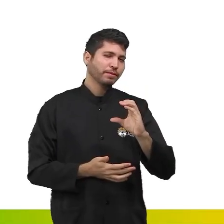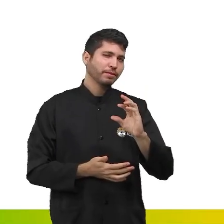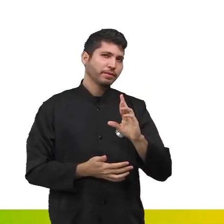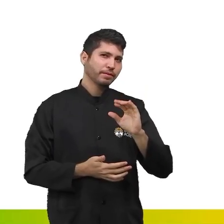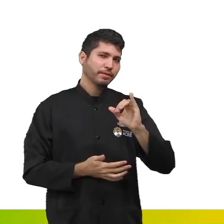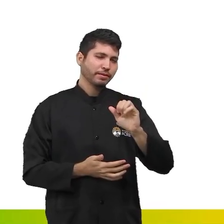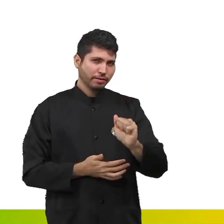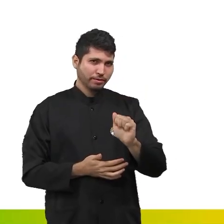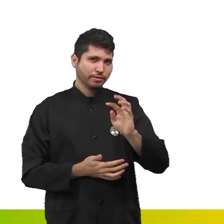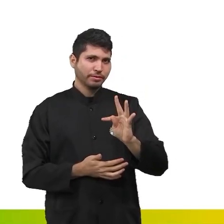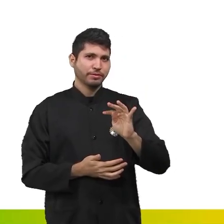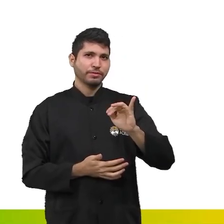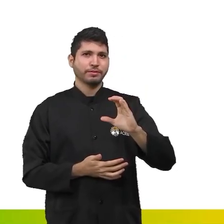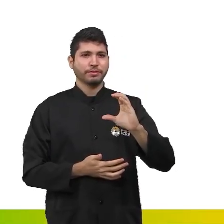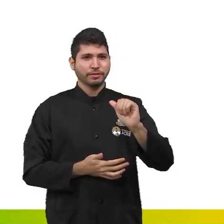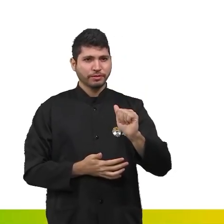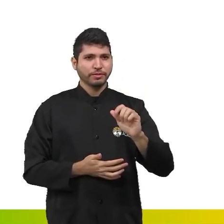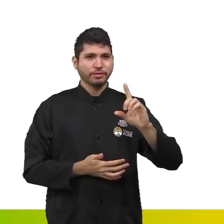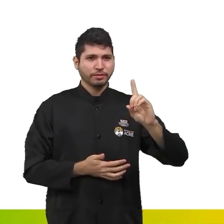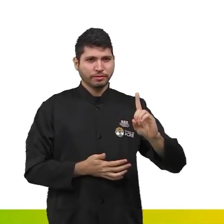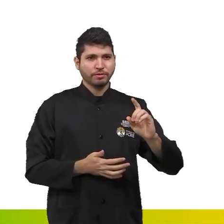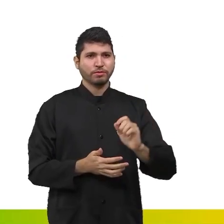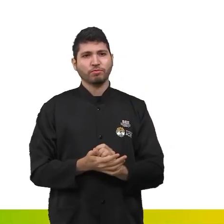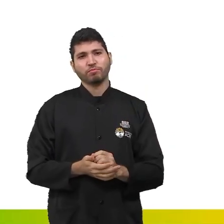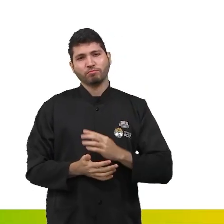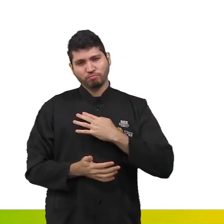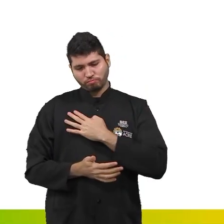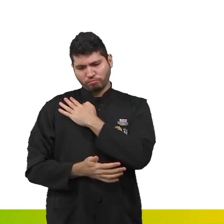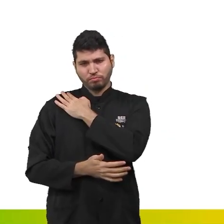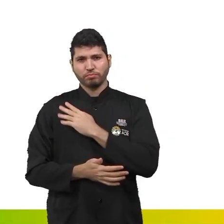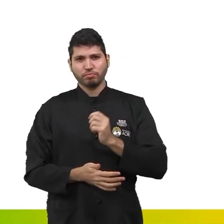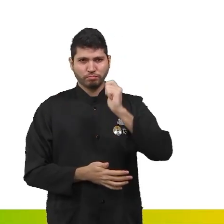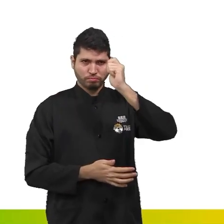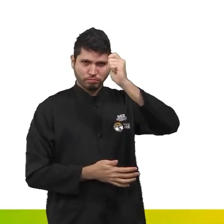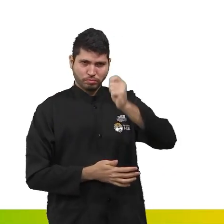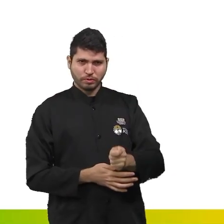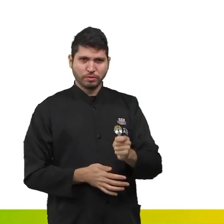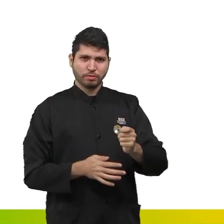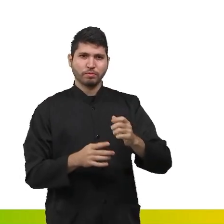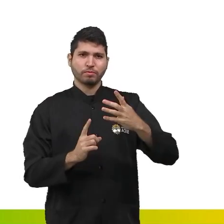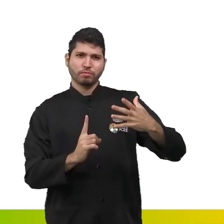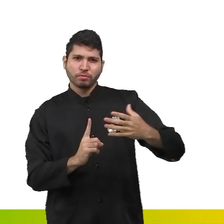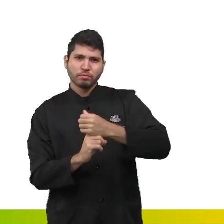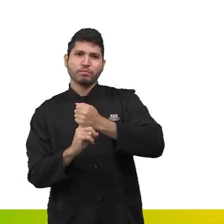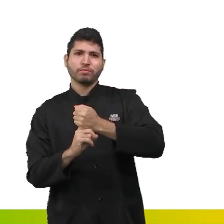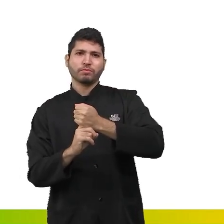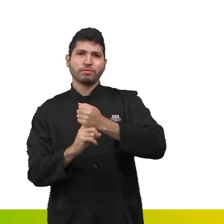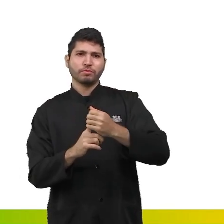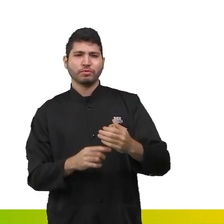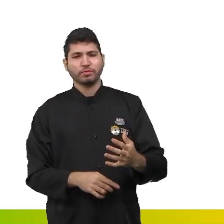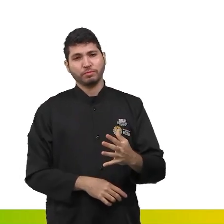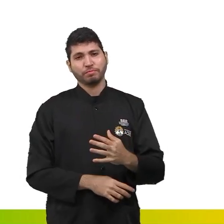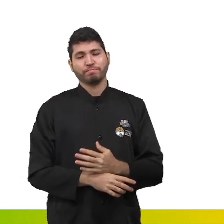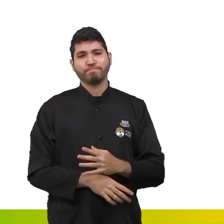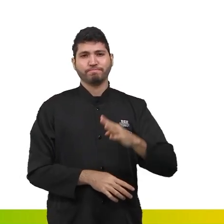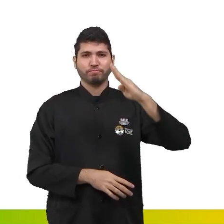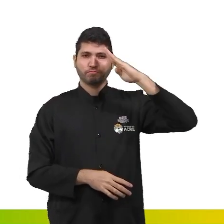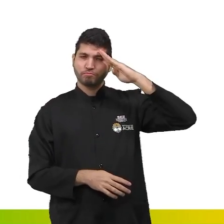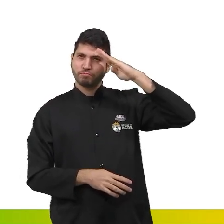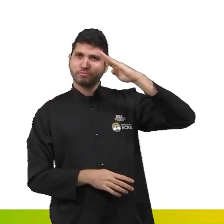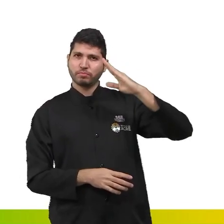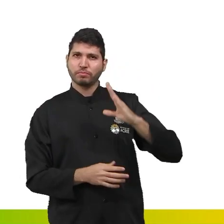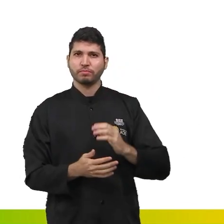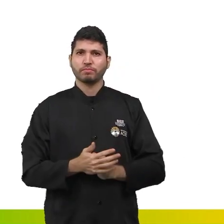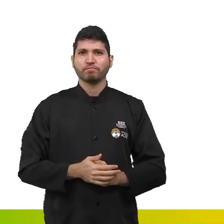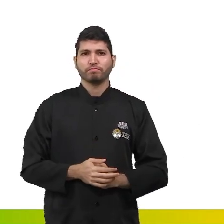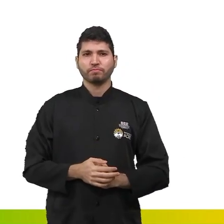D, ditadura militar, com domínio de generais eleitos. Letra E, democracia direta,